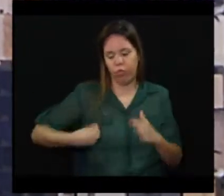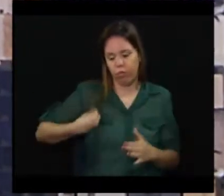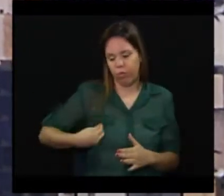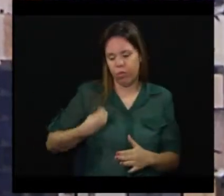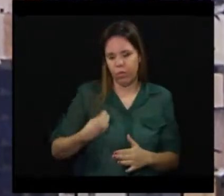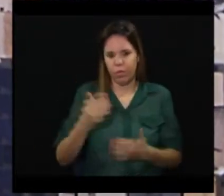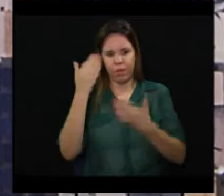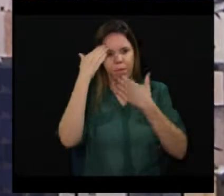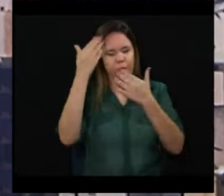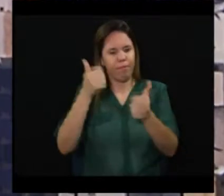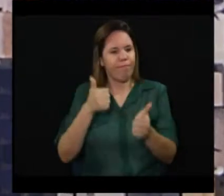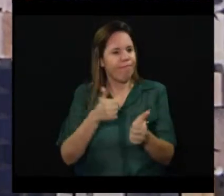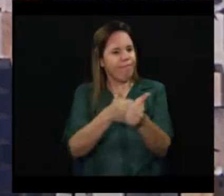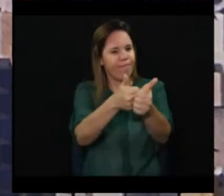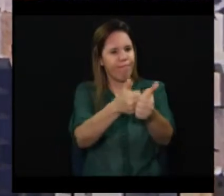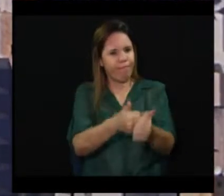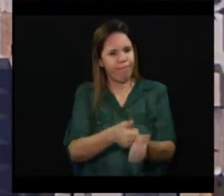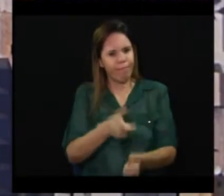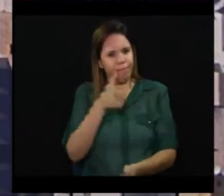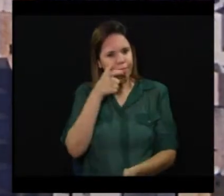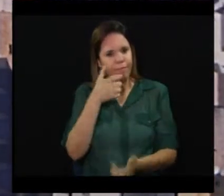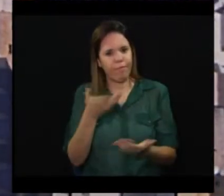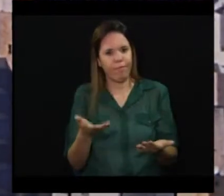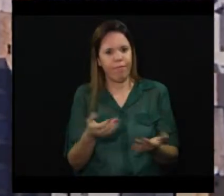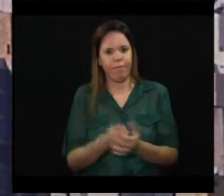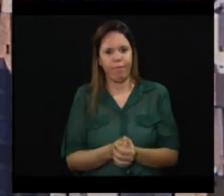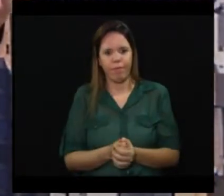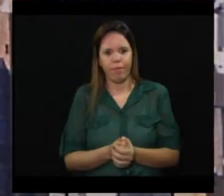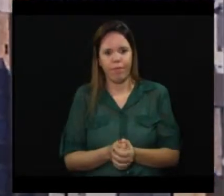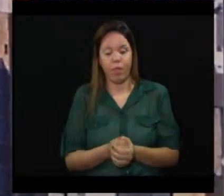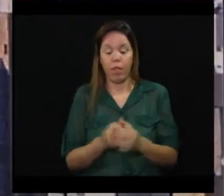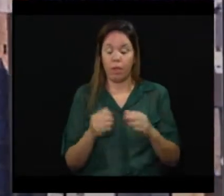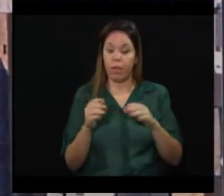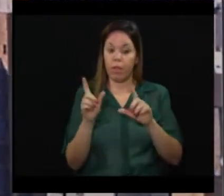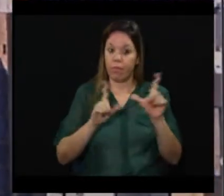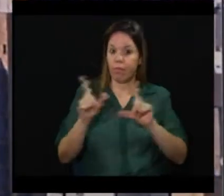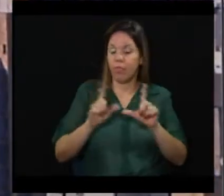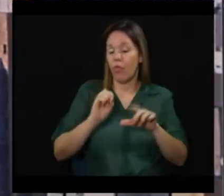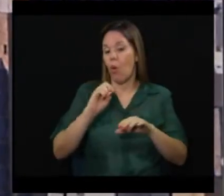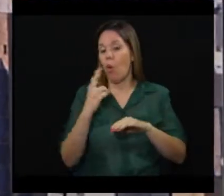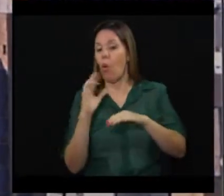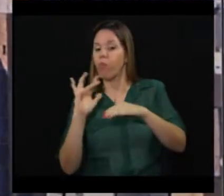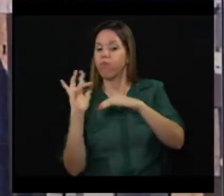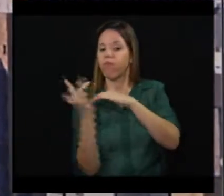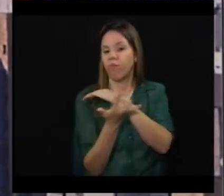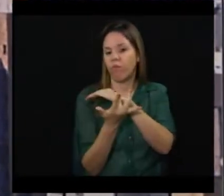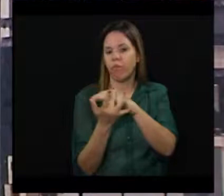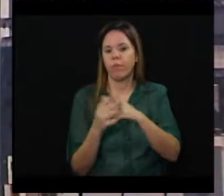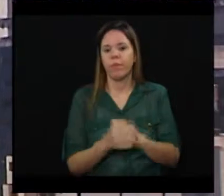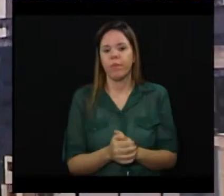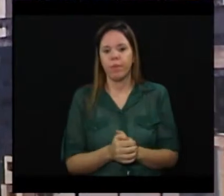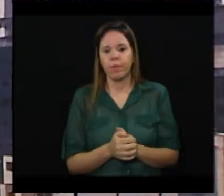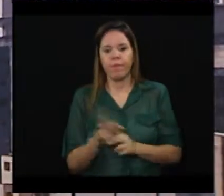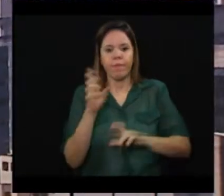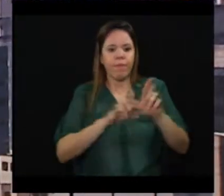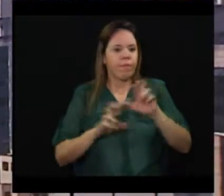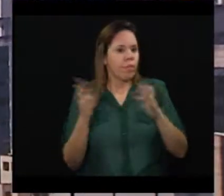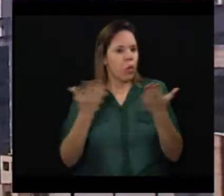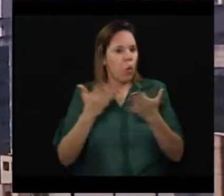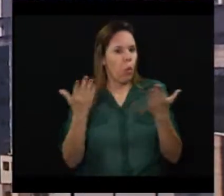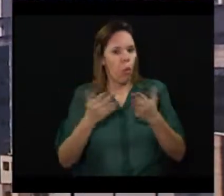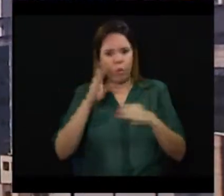Muito obrigado pela sua audiência, sua companhia, seja pela TV ou nas redes sociais. Confira agora